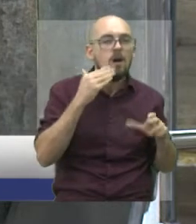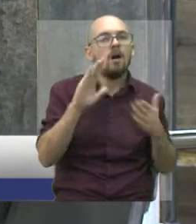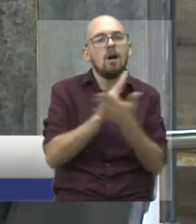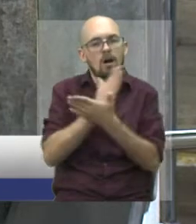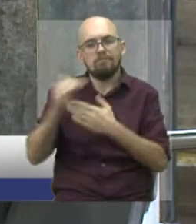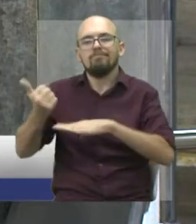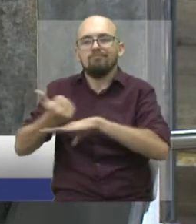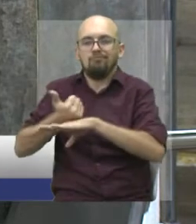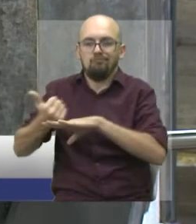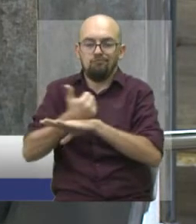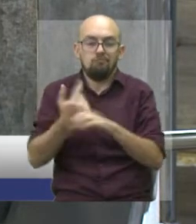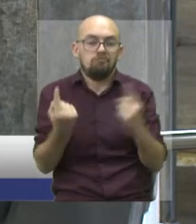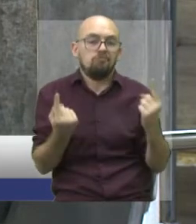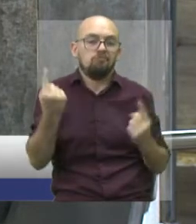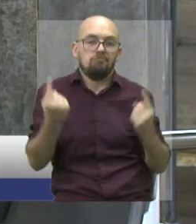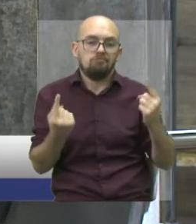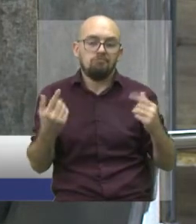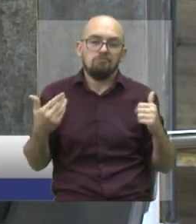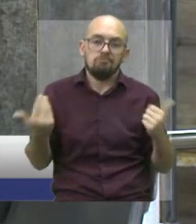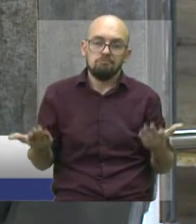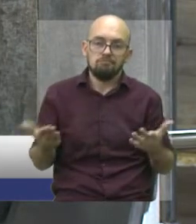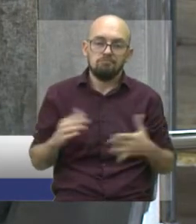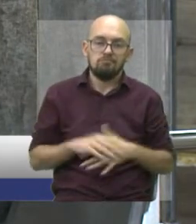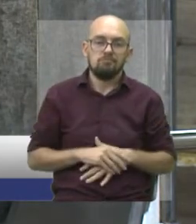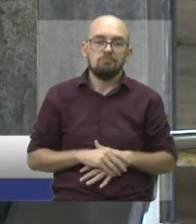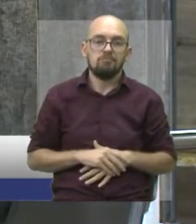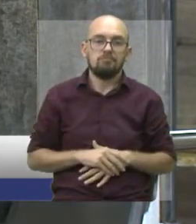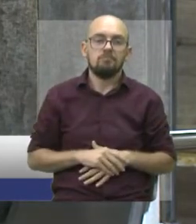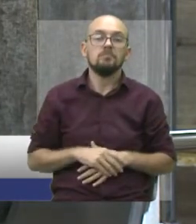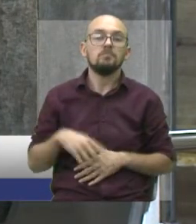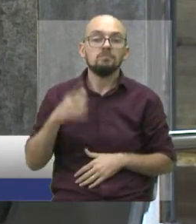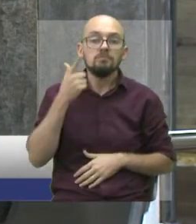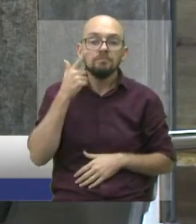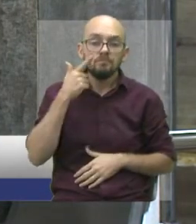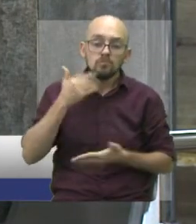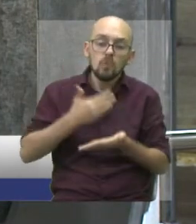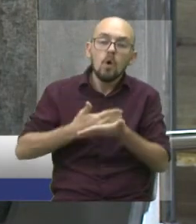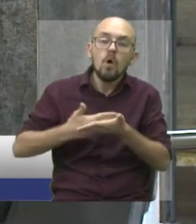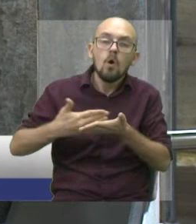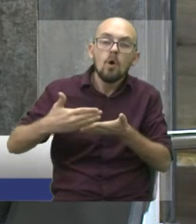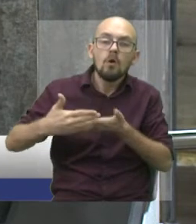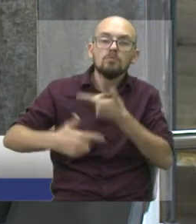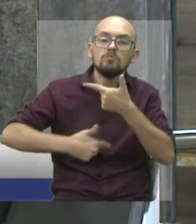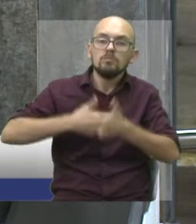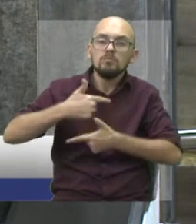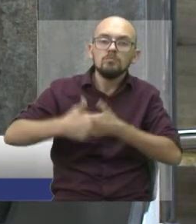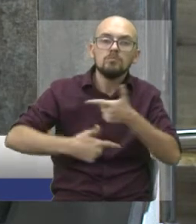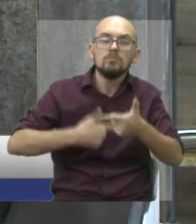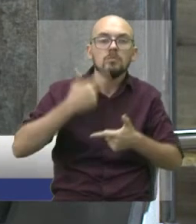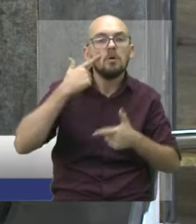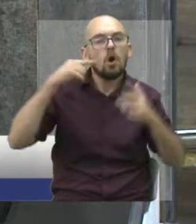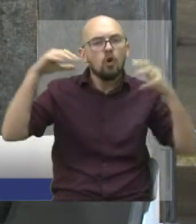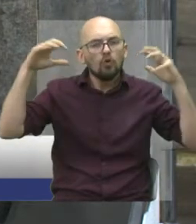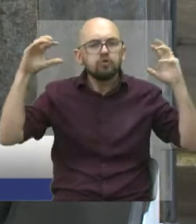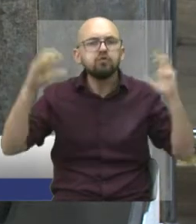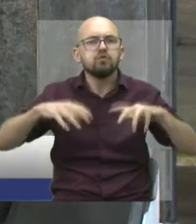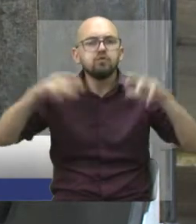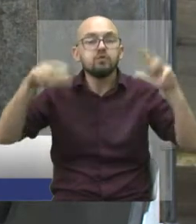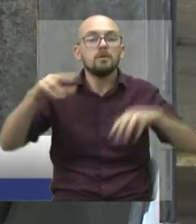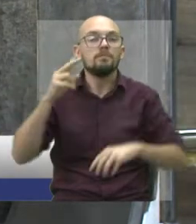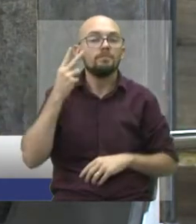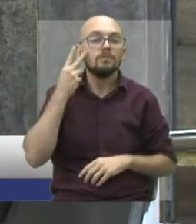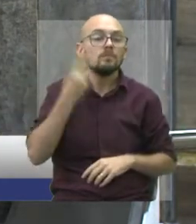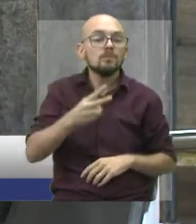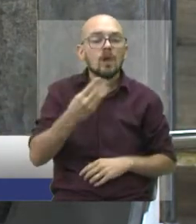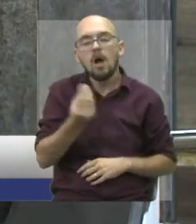engenheiros, certo? A hora que começar a chover, aí a gente vai ver o que vai